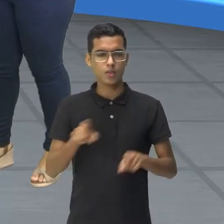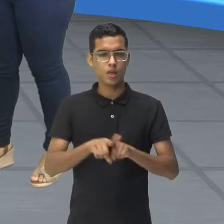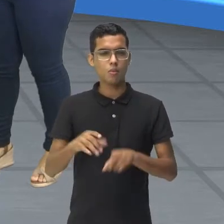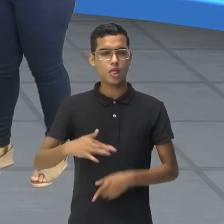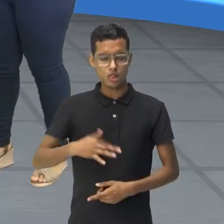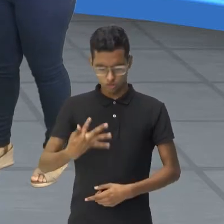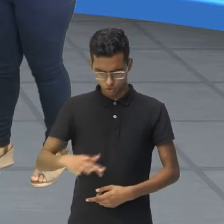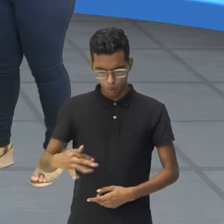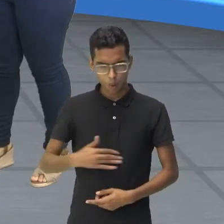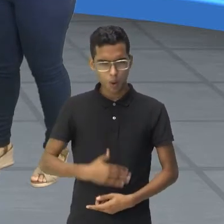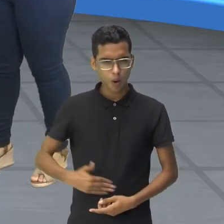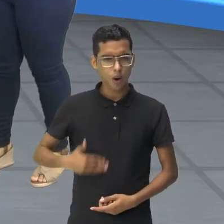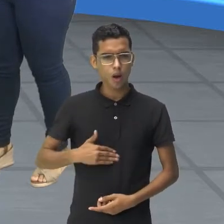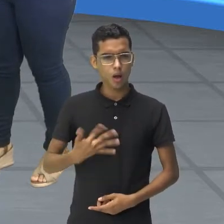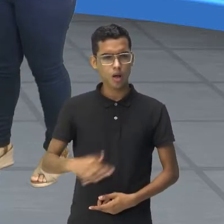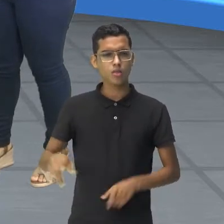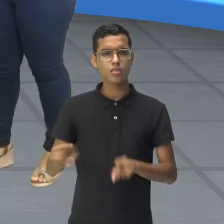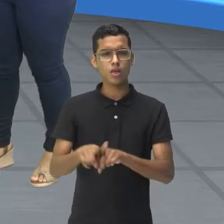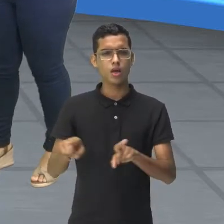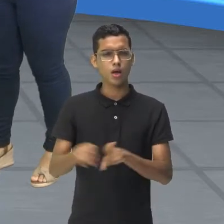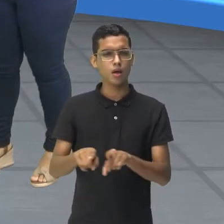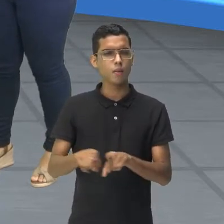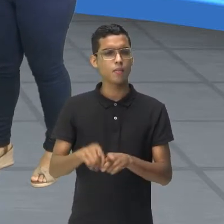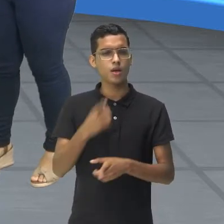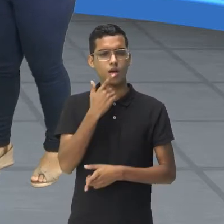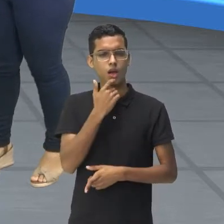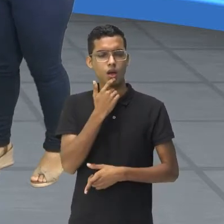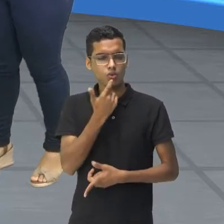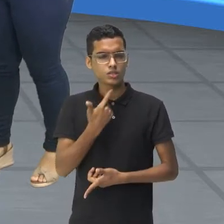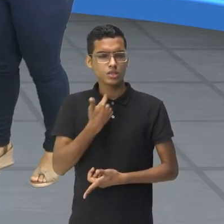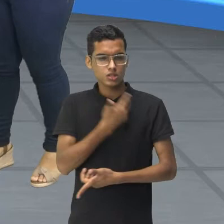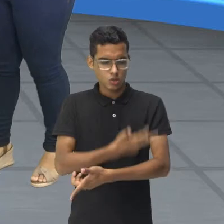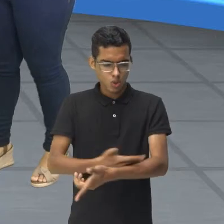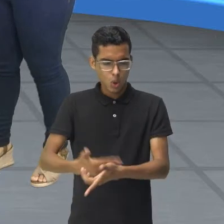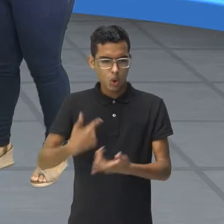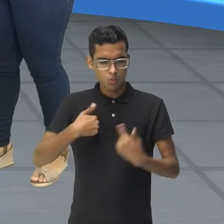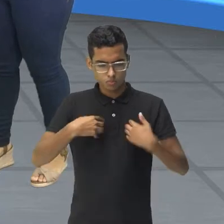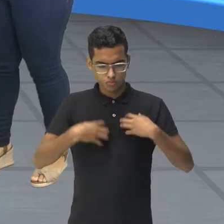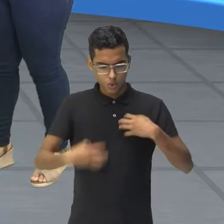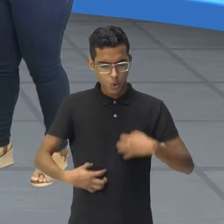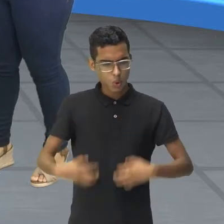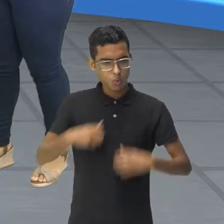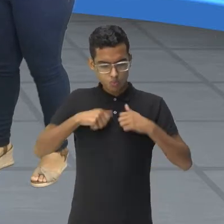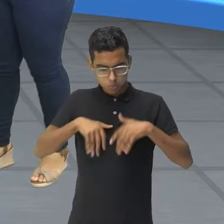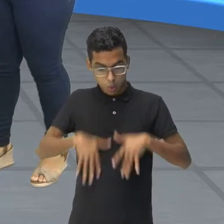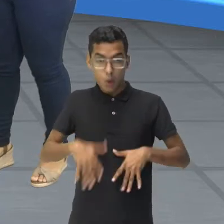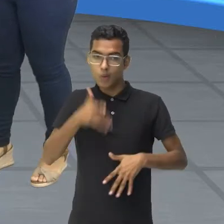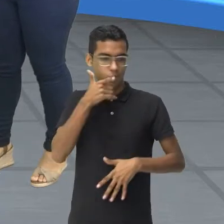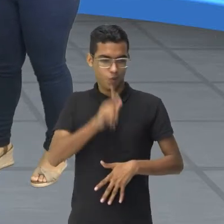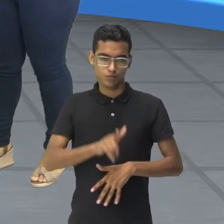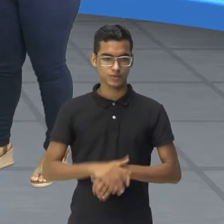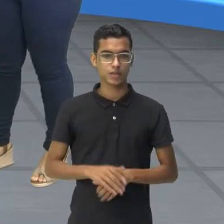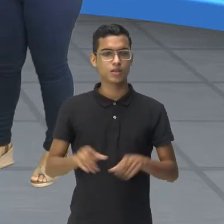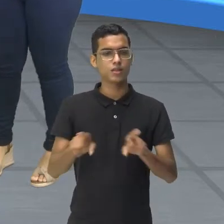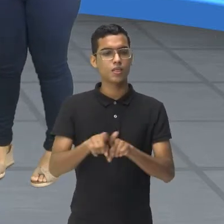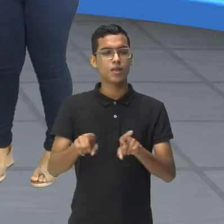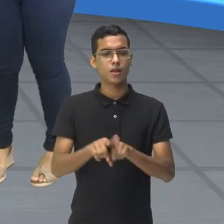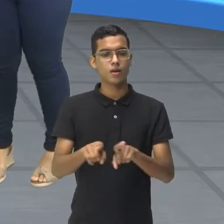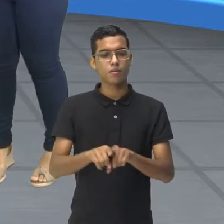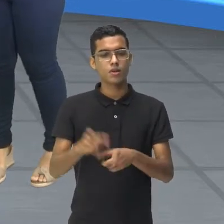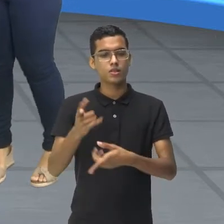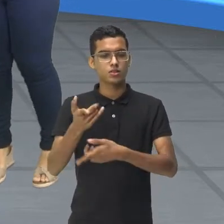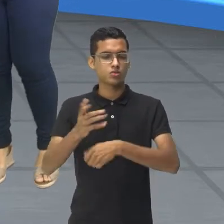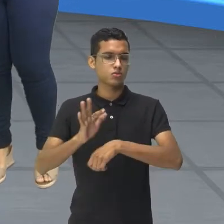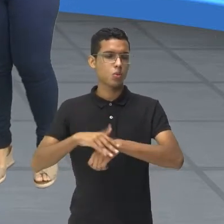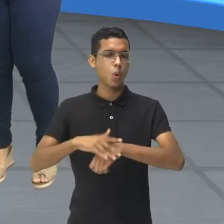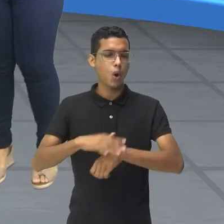abdominal, da falta de fornecimento de sangue para os intestinos, doença cardíaca, tontura, né? Então, sabe